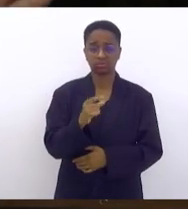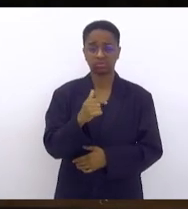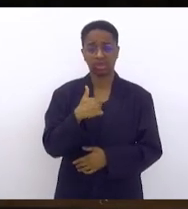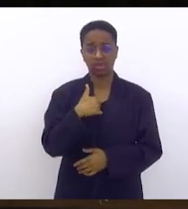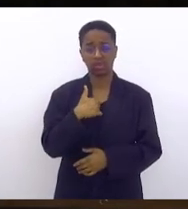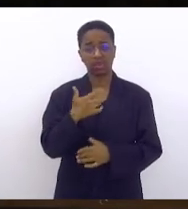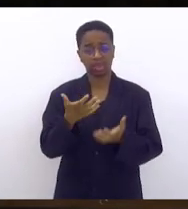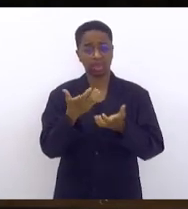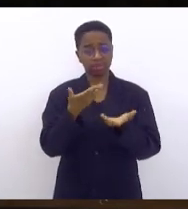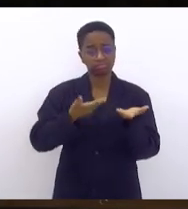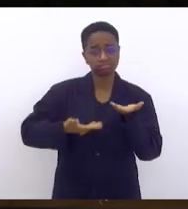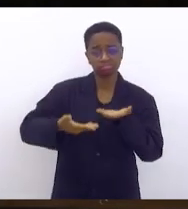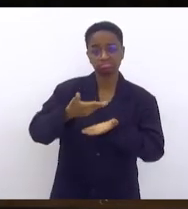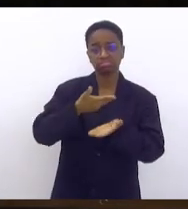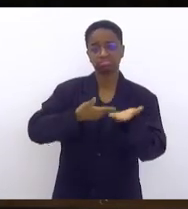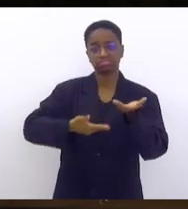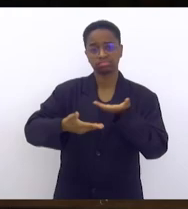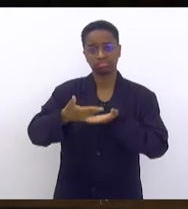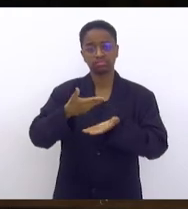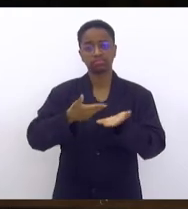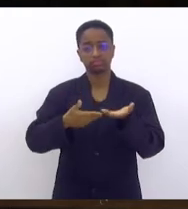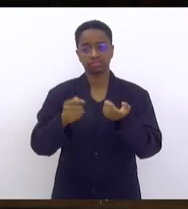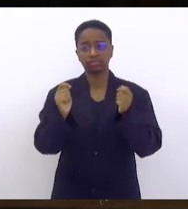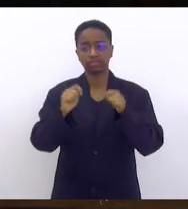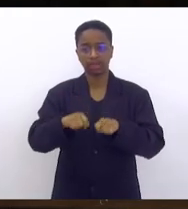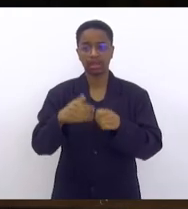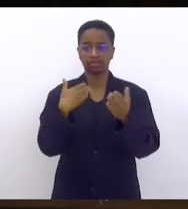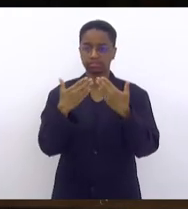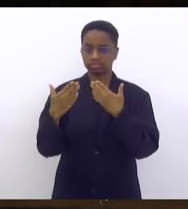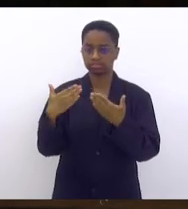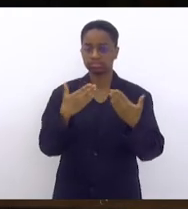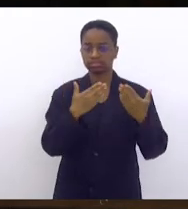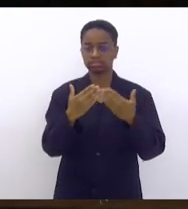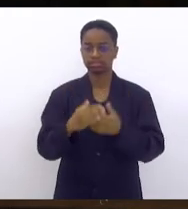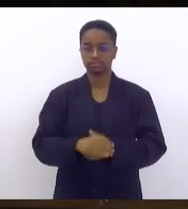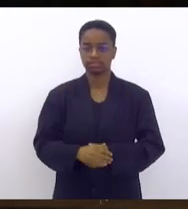de não lacração, da gente abrir para dialogar. Então,